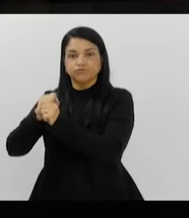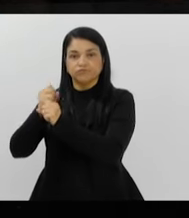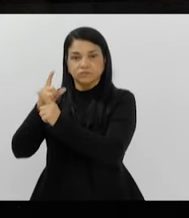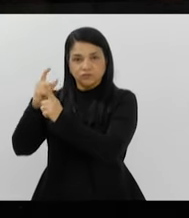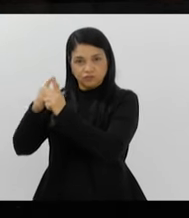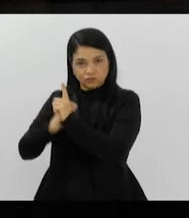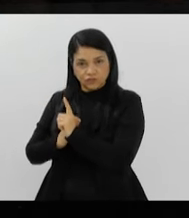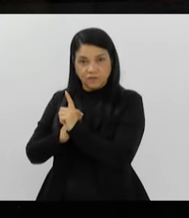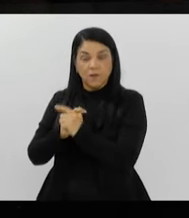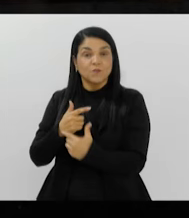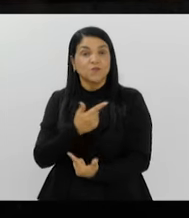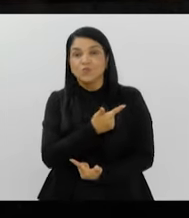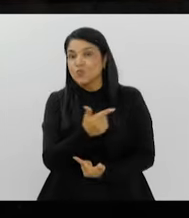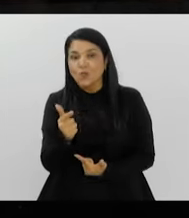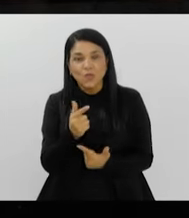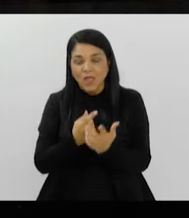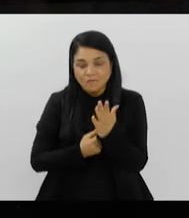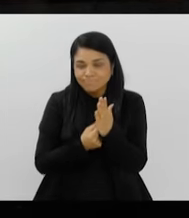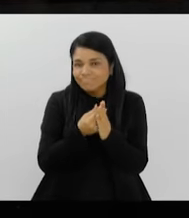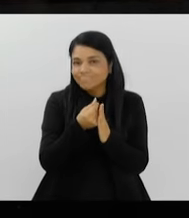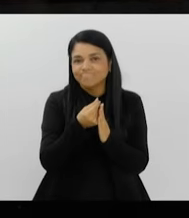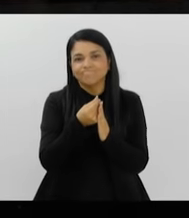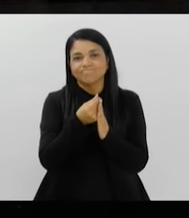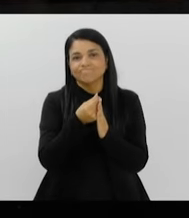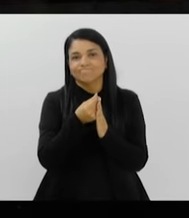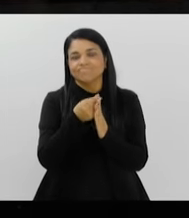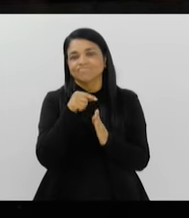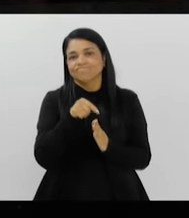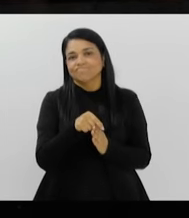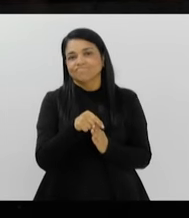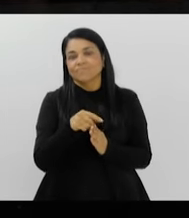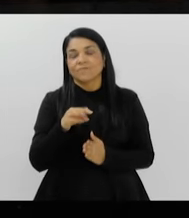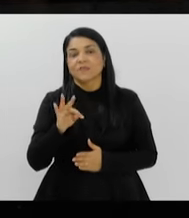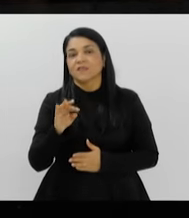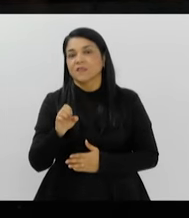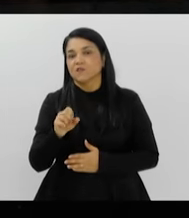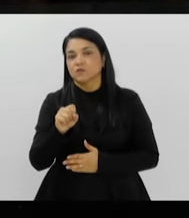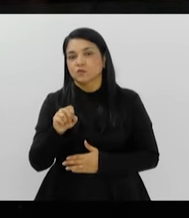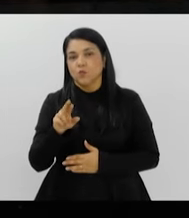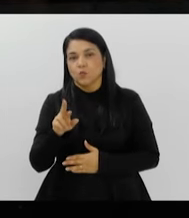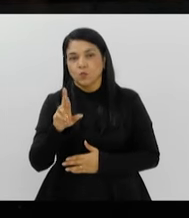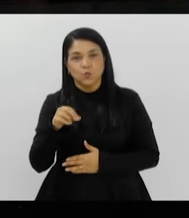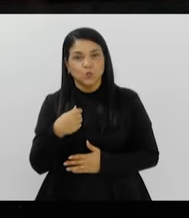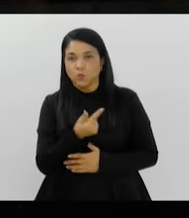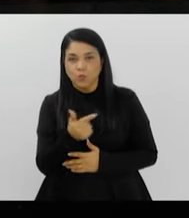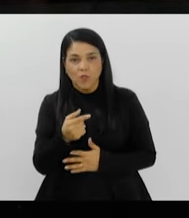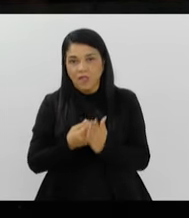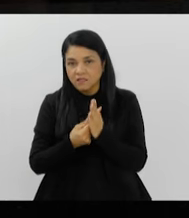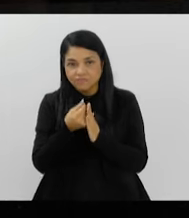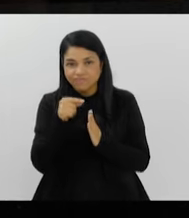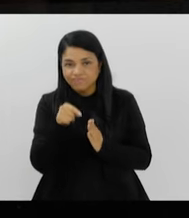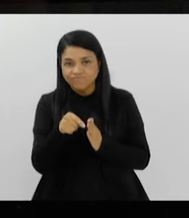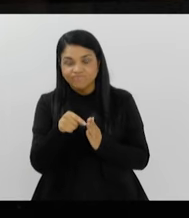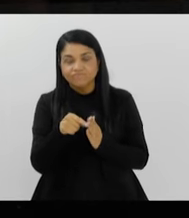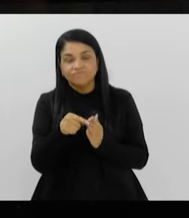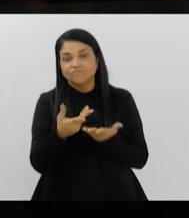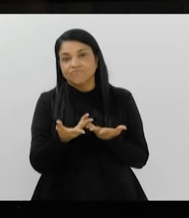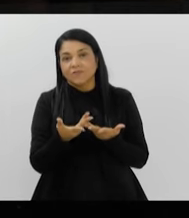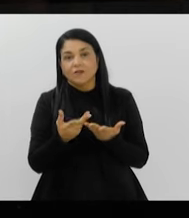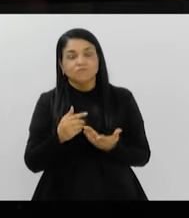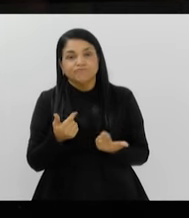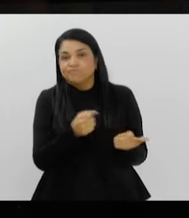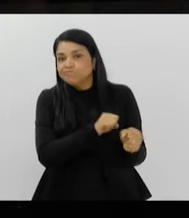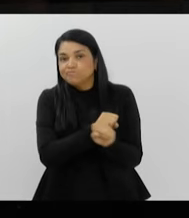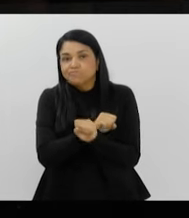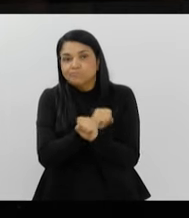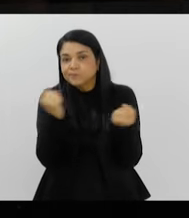tem orçamento na fonte tesouro. E não tendo orçamento, ele não tem condições